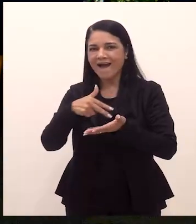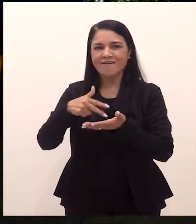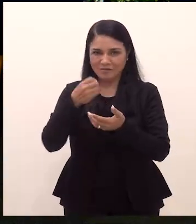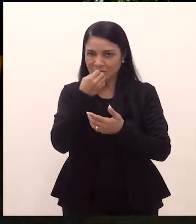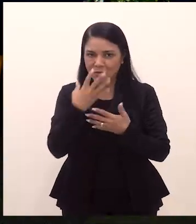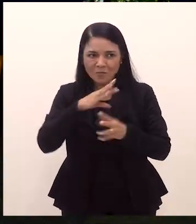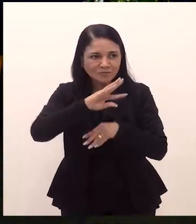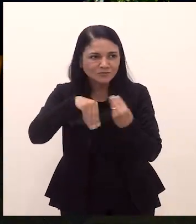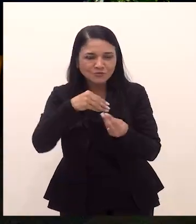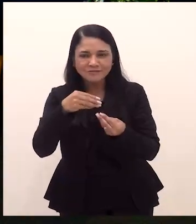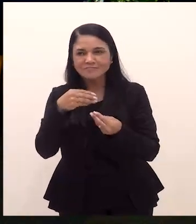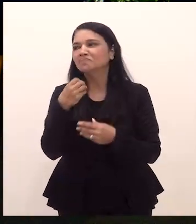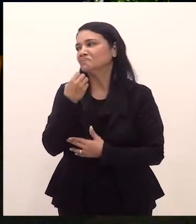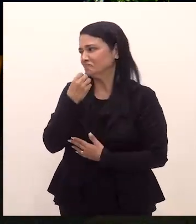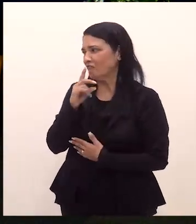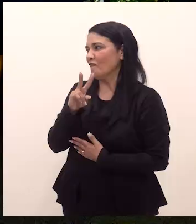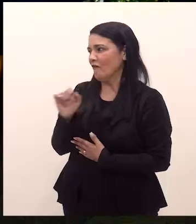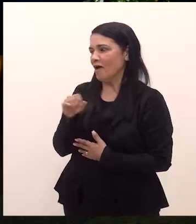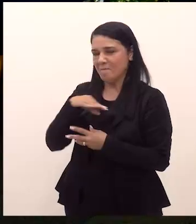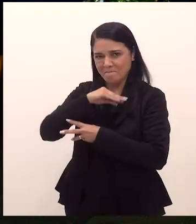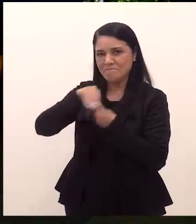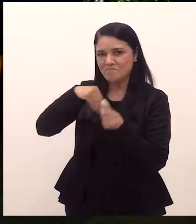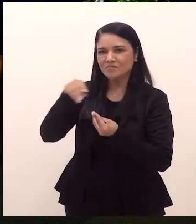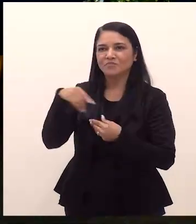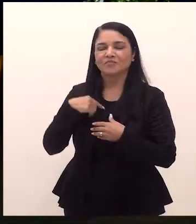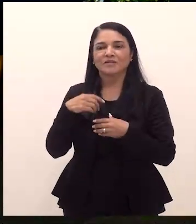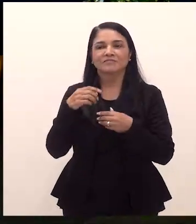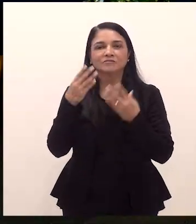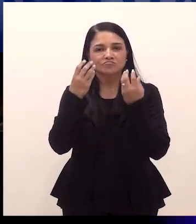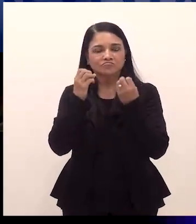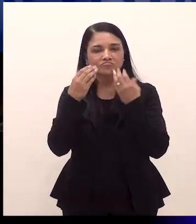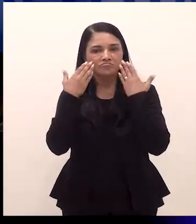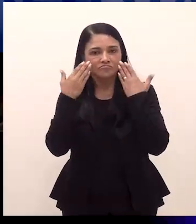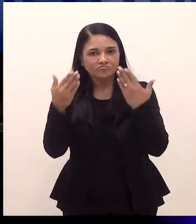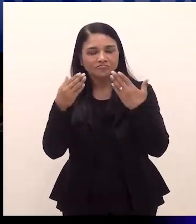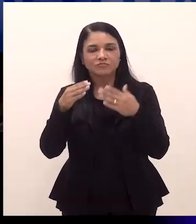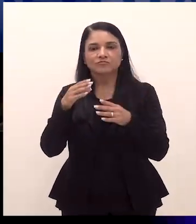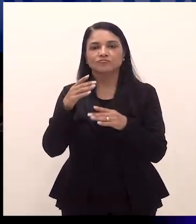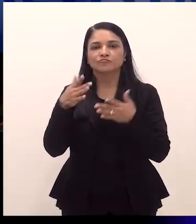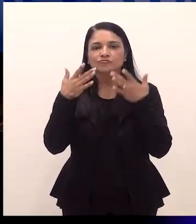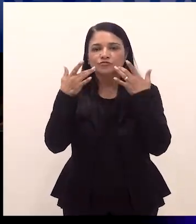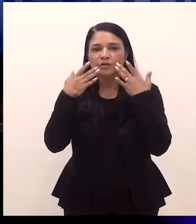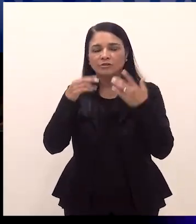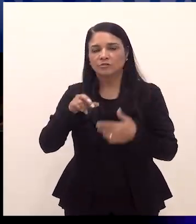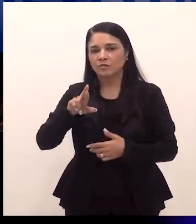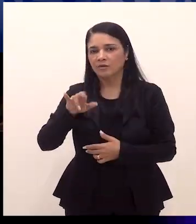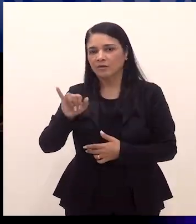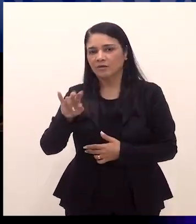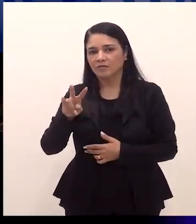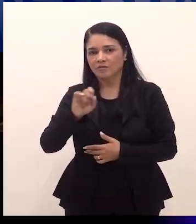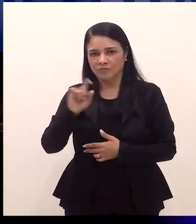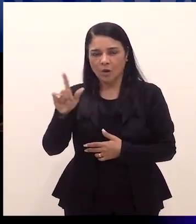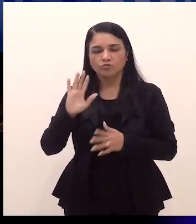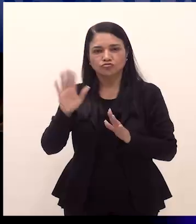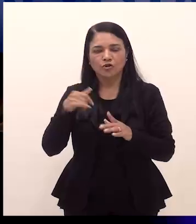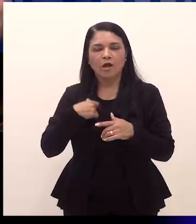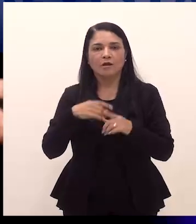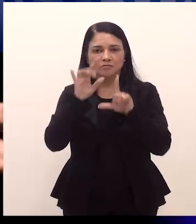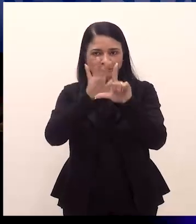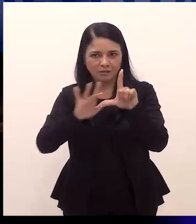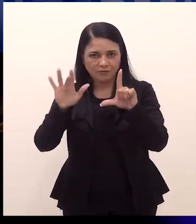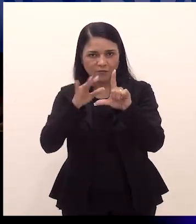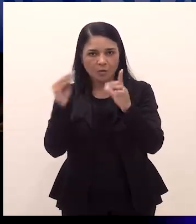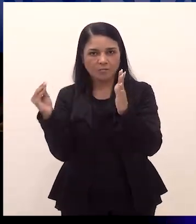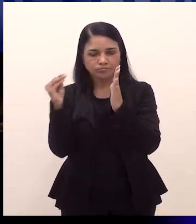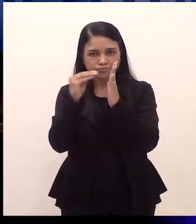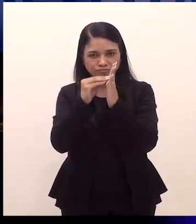isso aí, vai dar bom? Acho que vai dar bom. A gente vai fazer um espetáculo lá no Teatro Rival. O álbum já está lançado